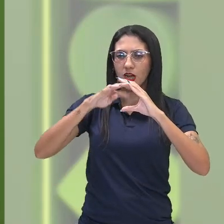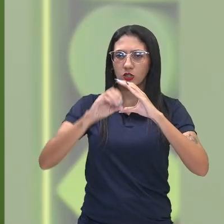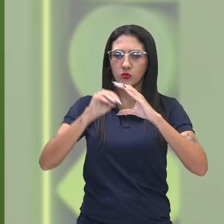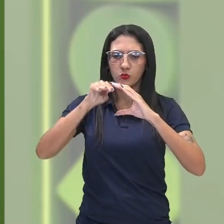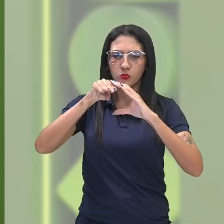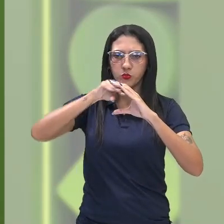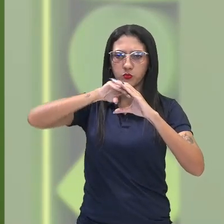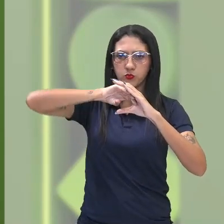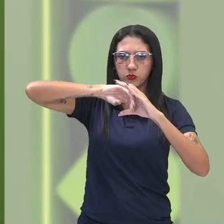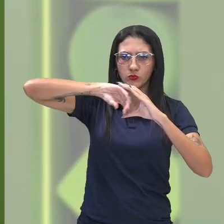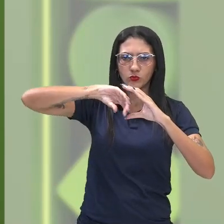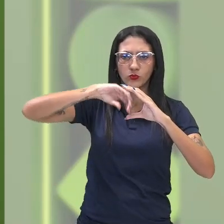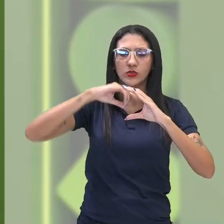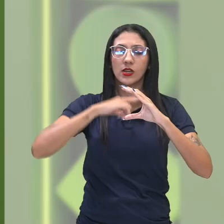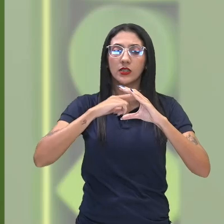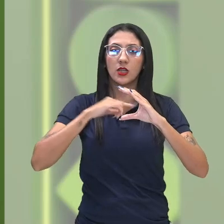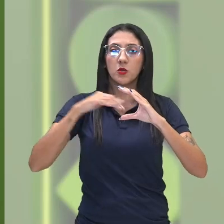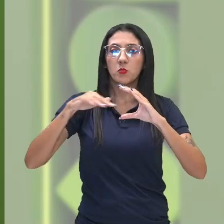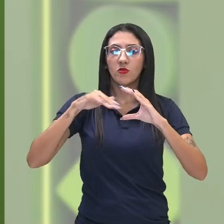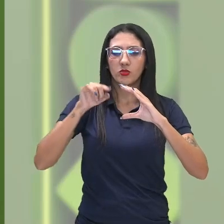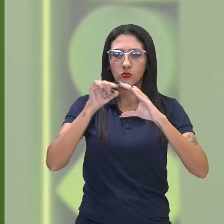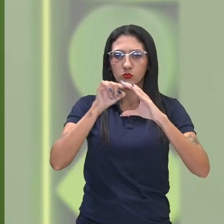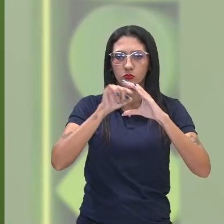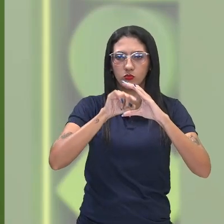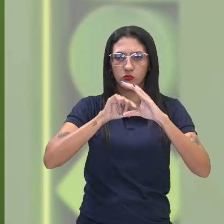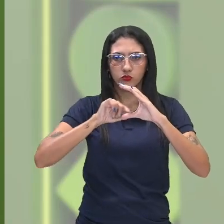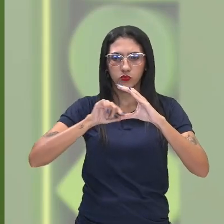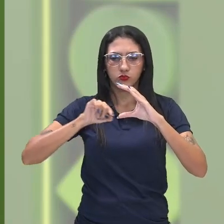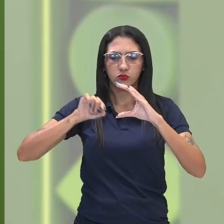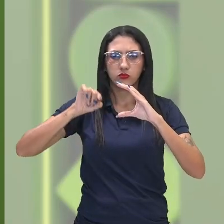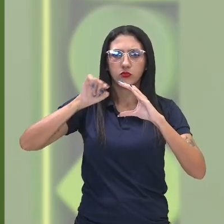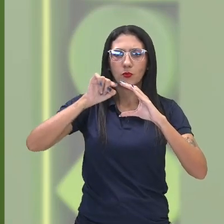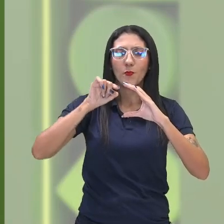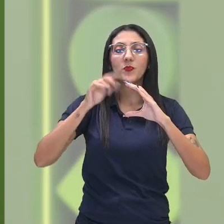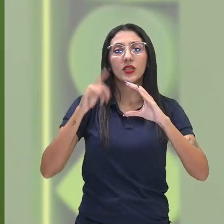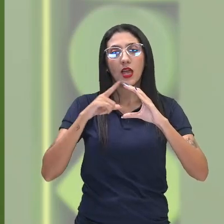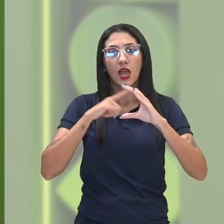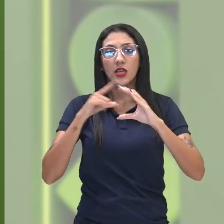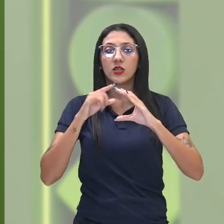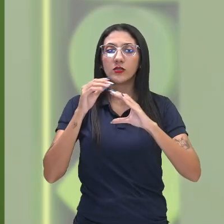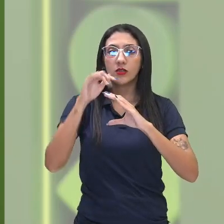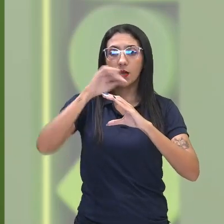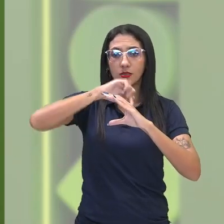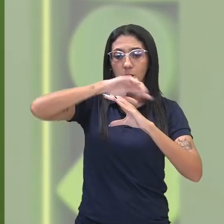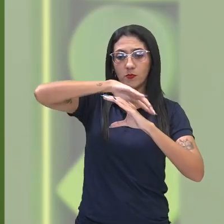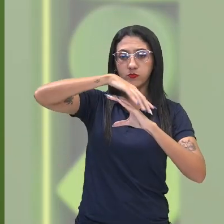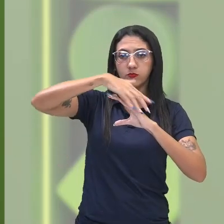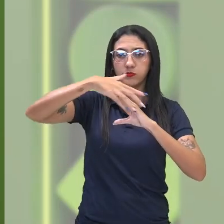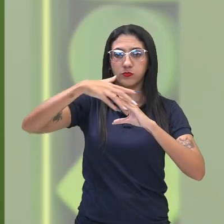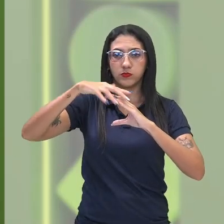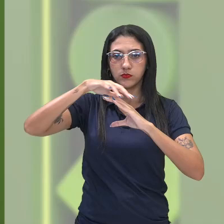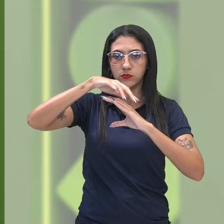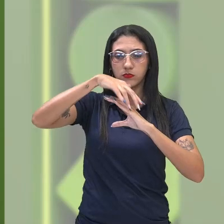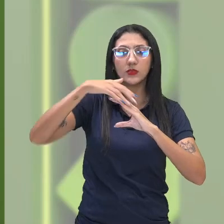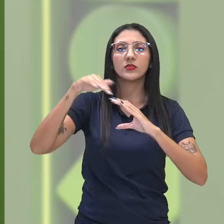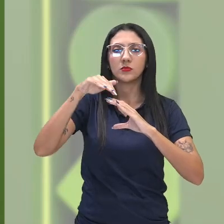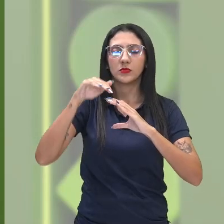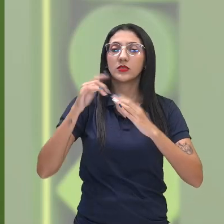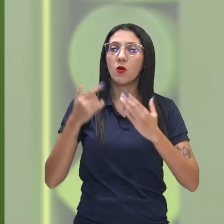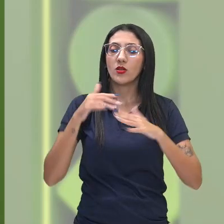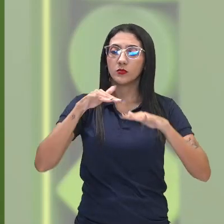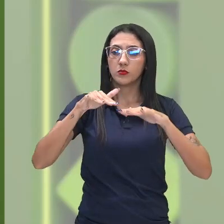Movimentos circulares, e isso vai influenciar nessa dinâmica da crosta terrestre. E esses movimentos dali das